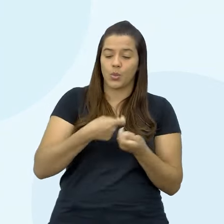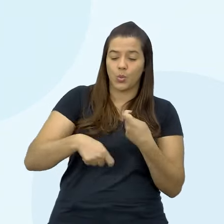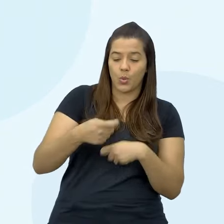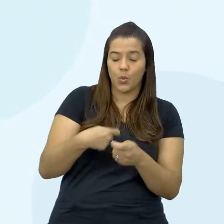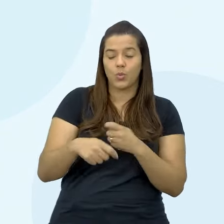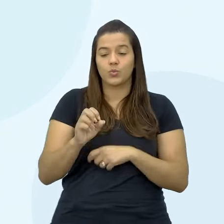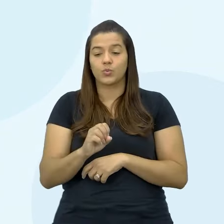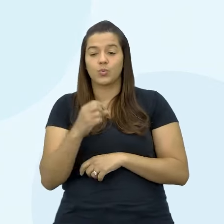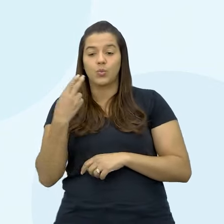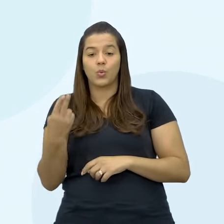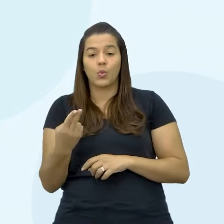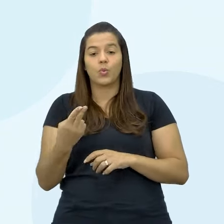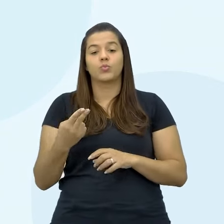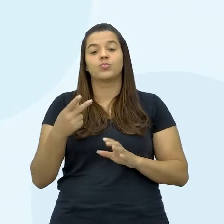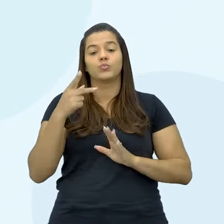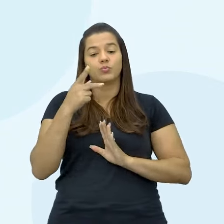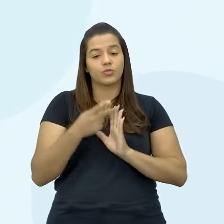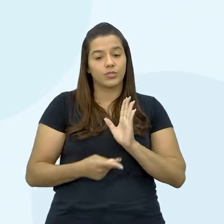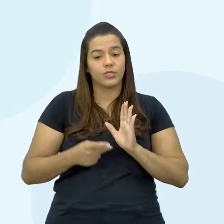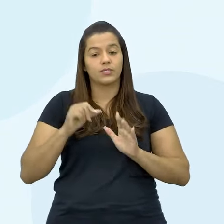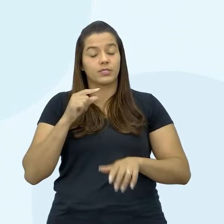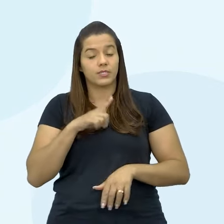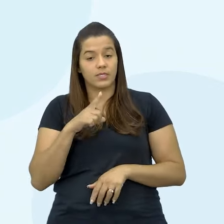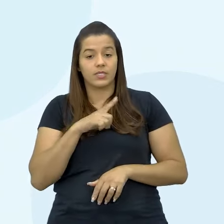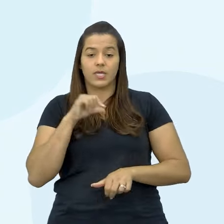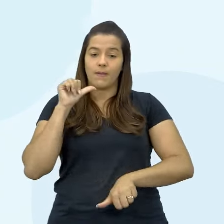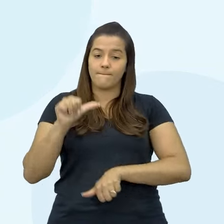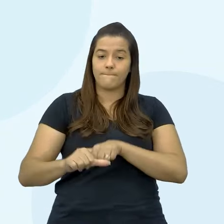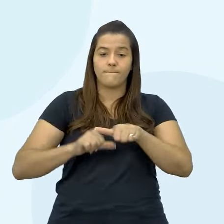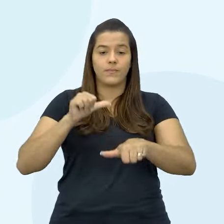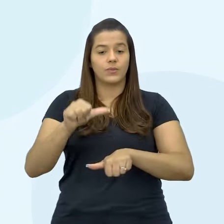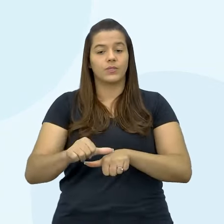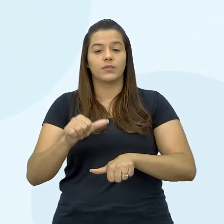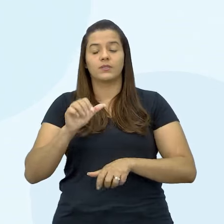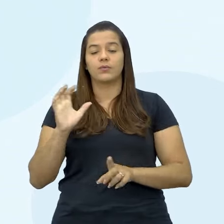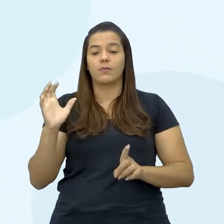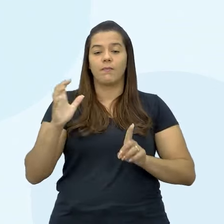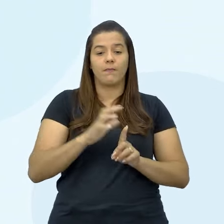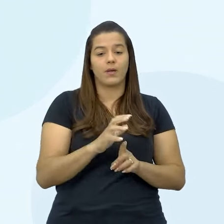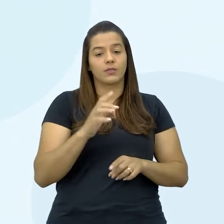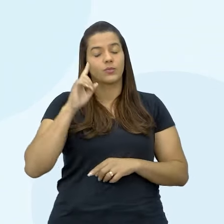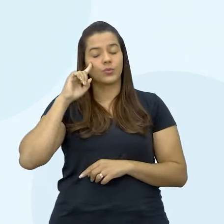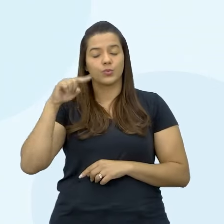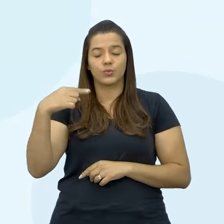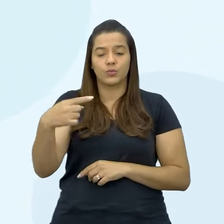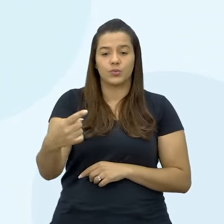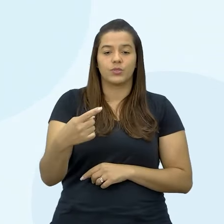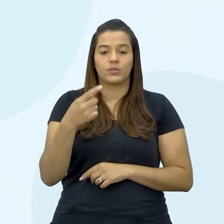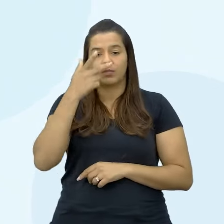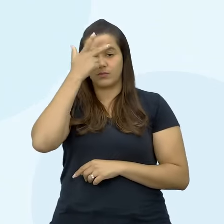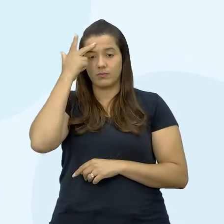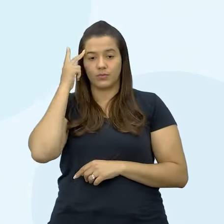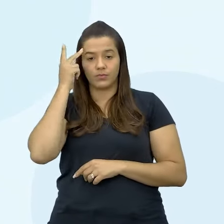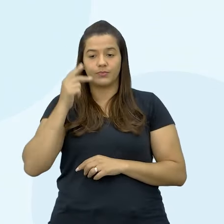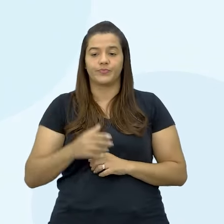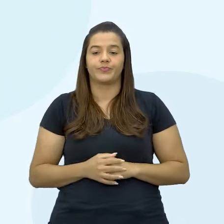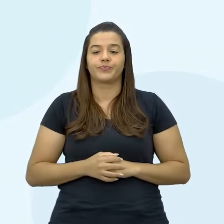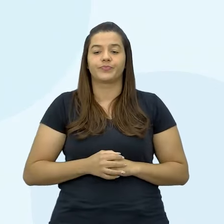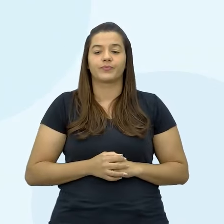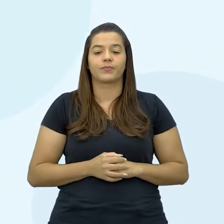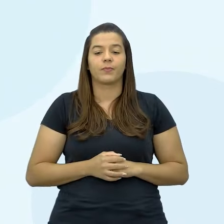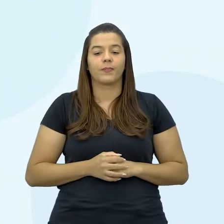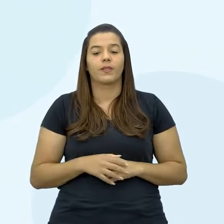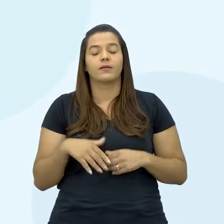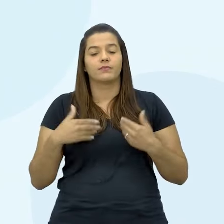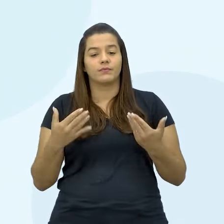ou mesmo um movimento que gere mudanças reais e impacto no cotidiano das pessoas. Então é interessante que